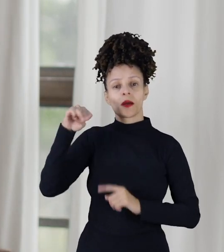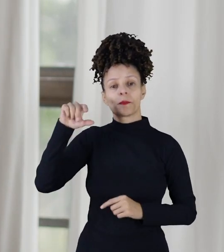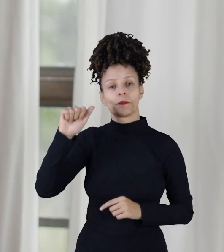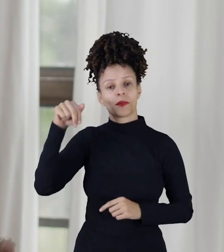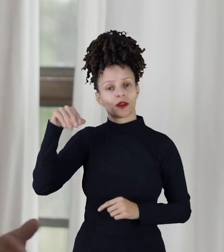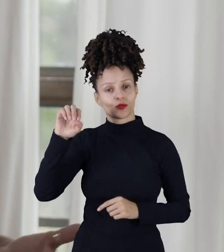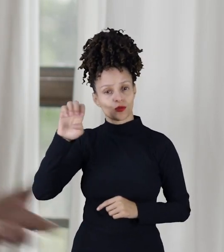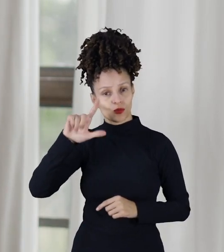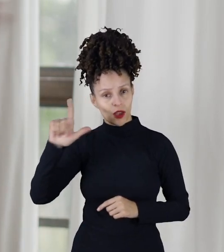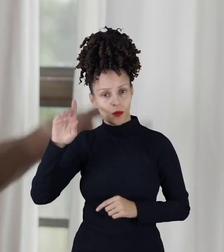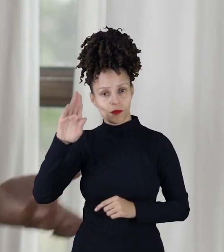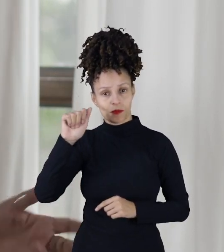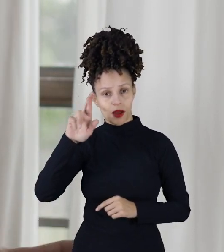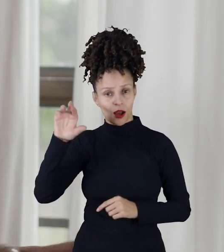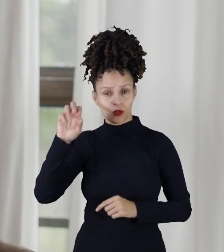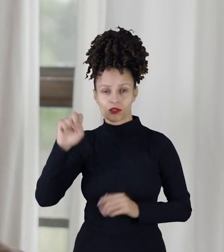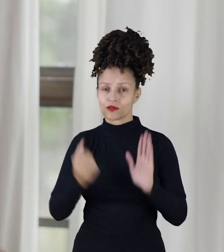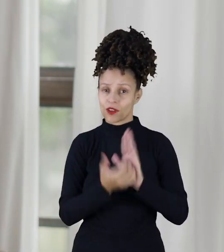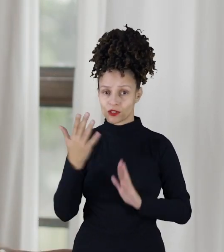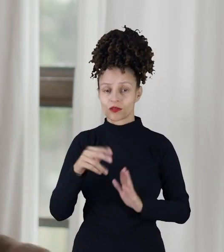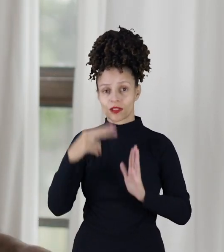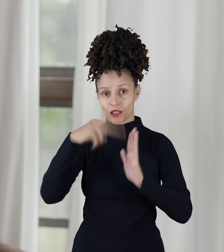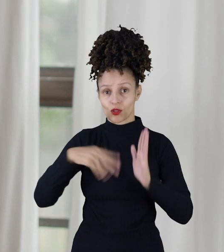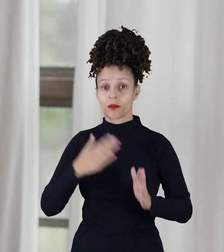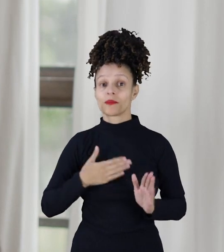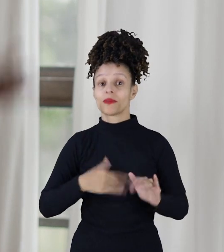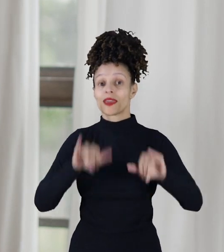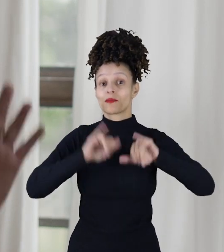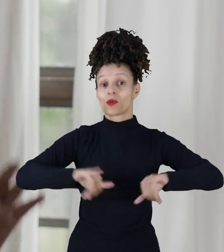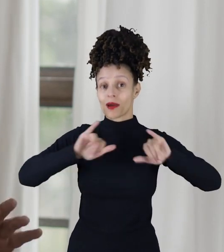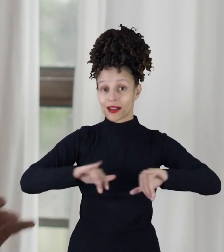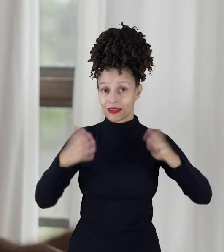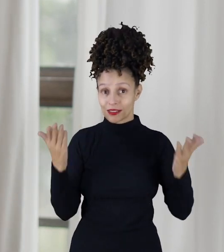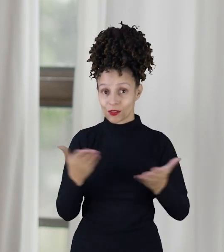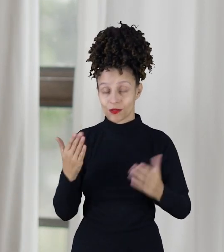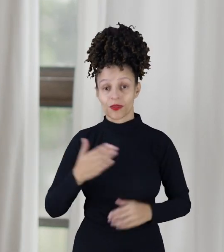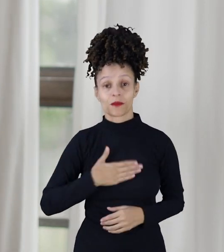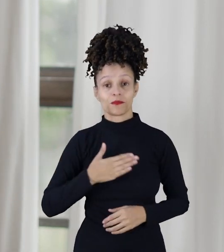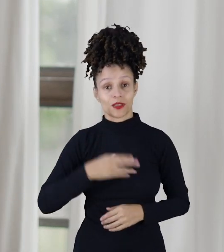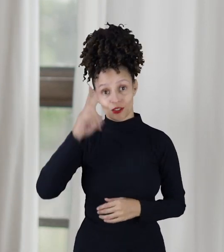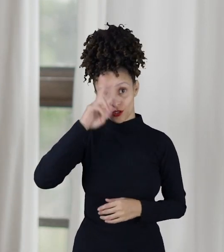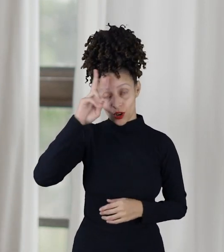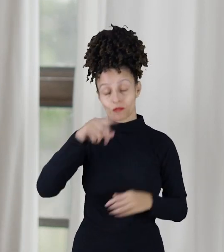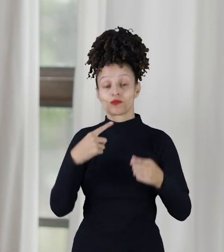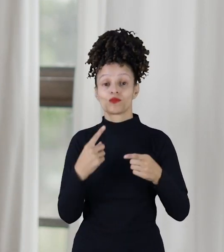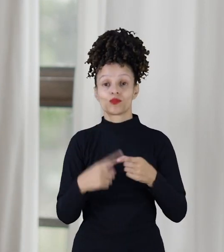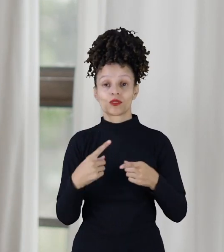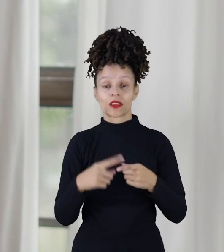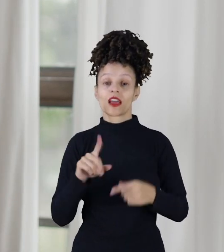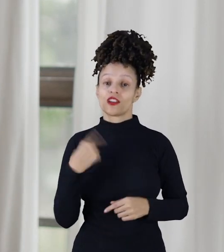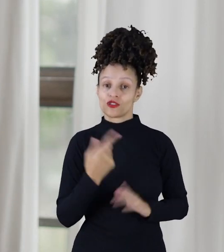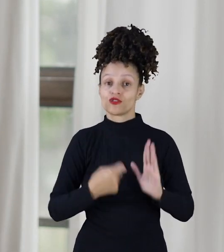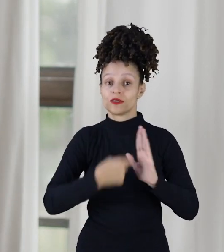grande inspirador, Manuel de Barros, enfim, são várias leituras. Agora eu vou fazer aqui a minha propaganda, né, das minhas